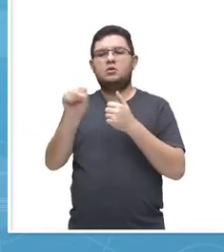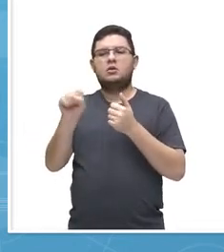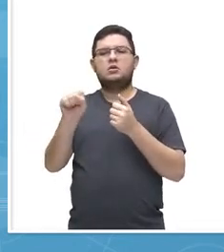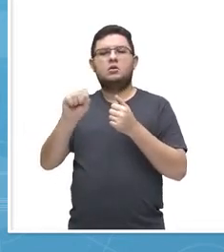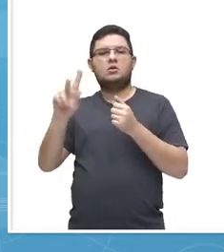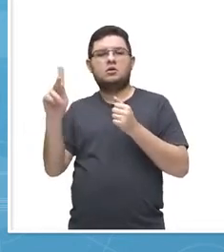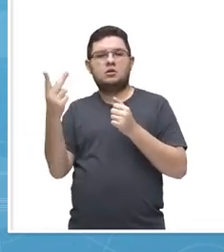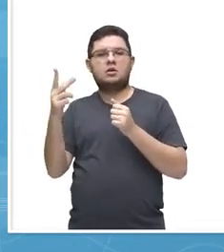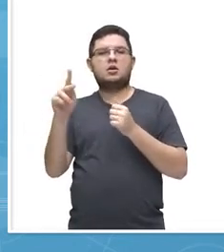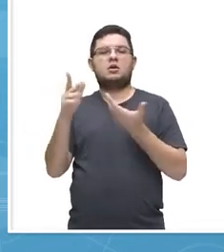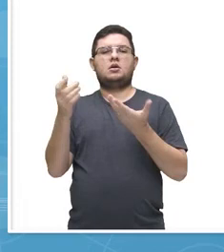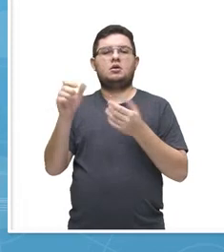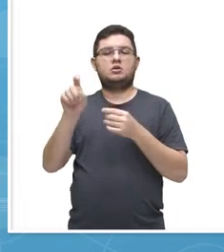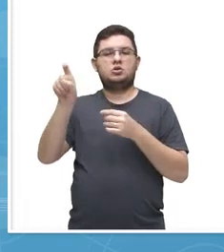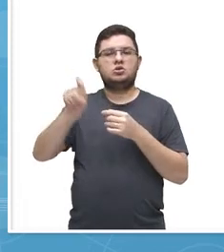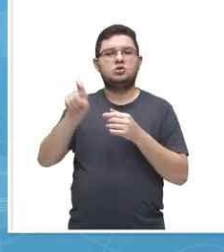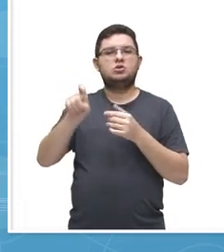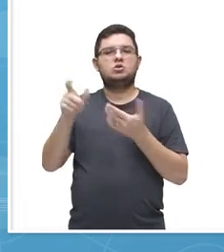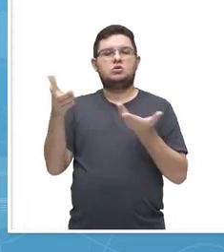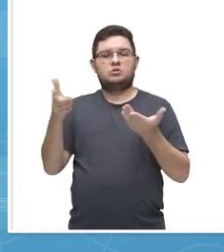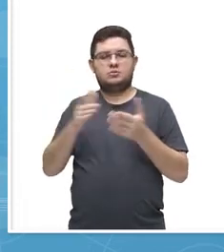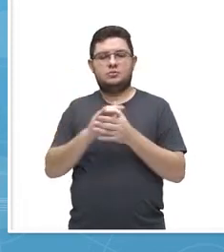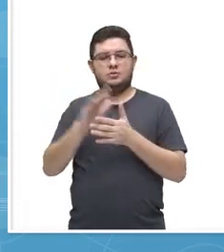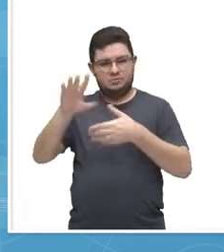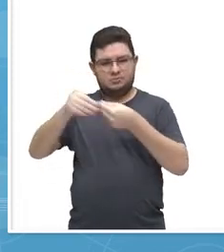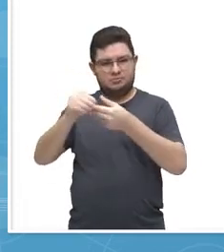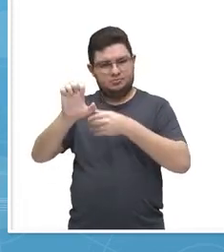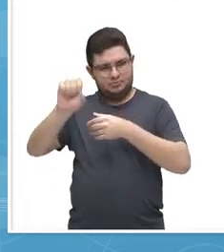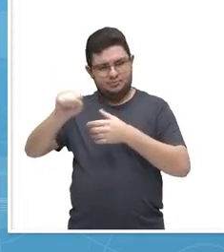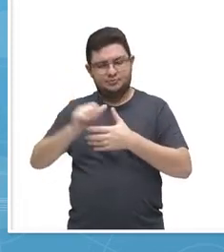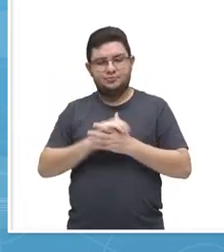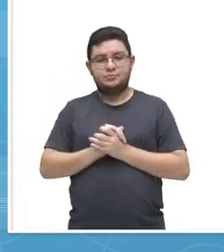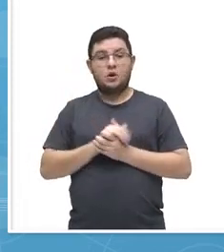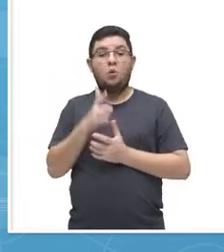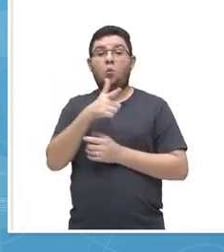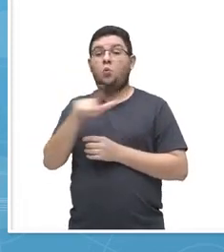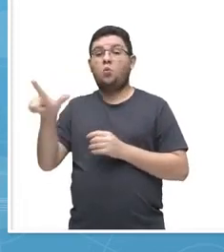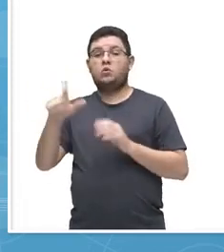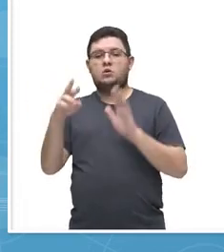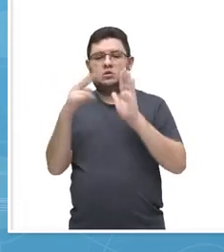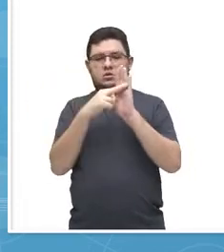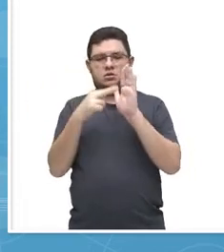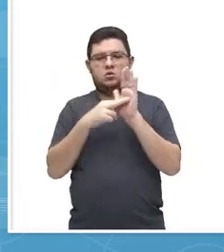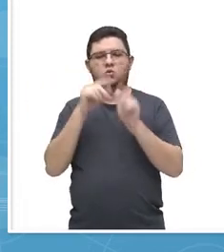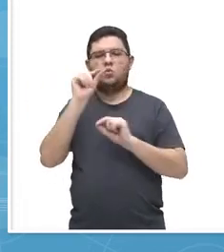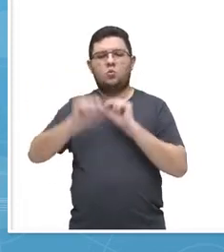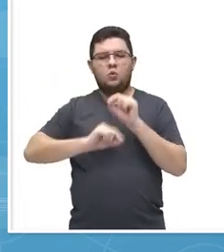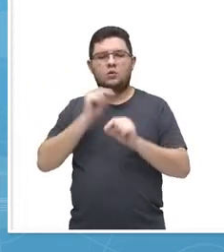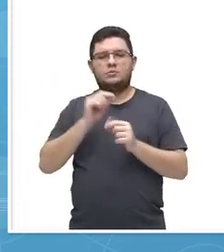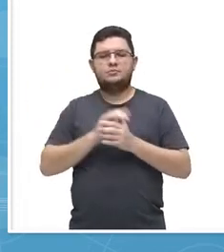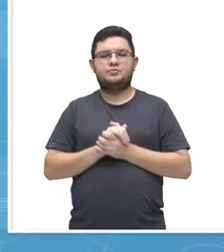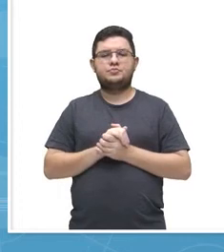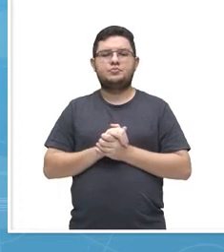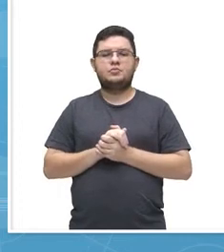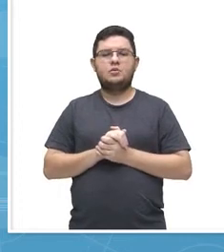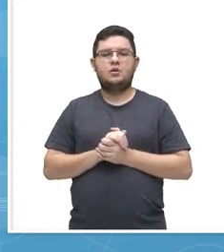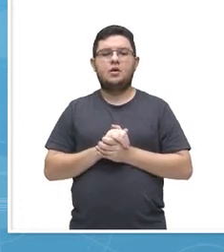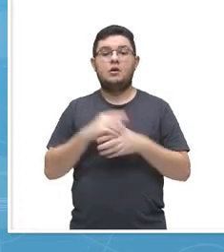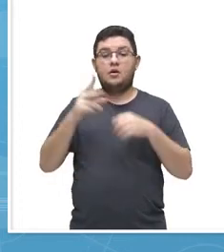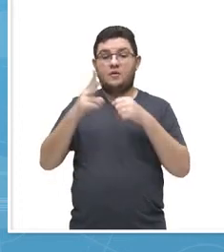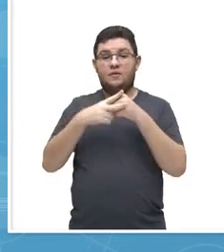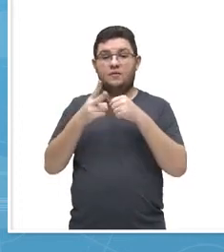O, CH. A outra regra é os verbos que terminam, né,